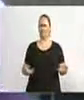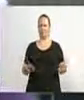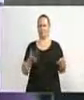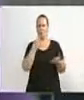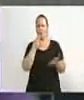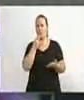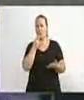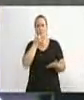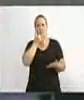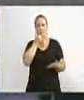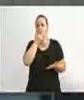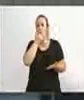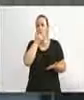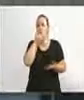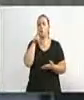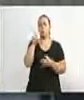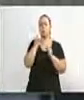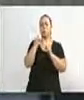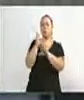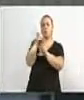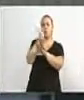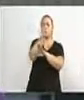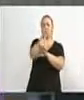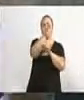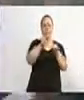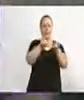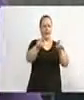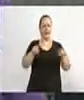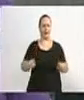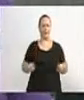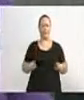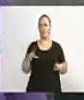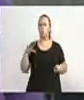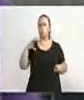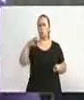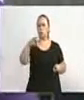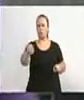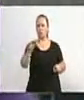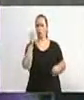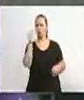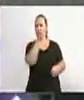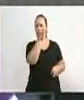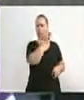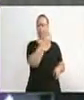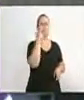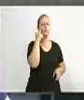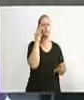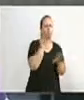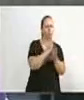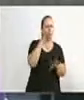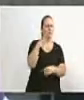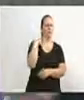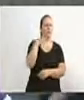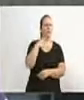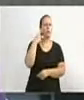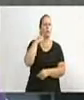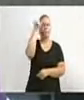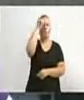vontade e percorresse os demais gabinetes dos colegas vereadores para ver se achar um vereador trouxa para fazer esse tipo de negociação,